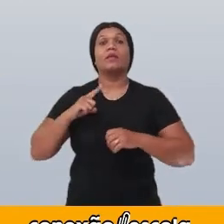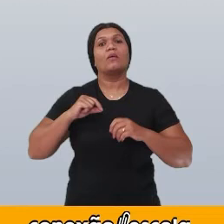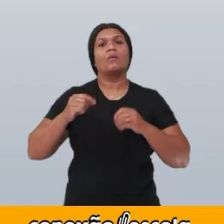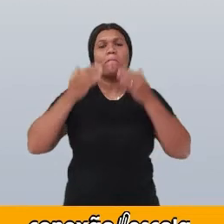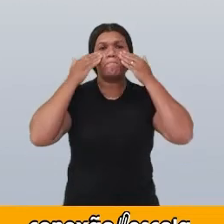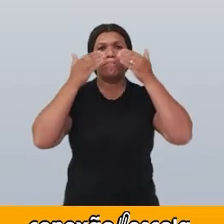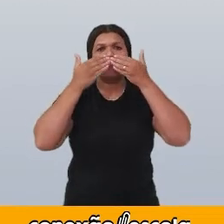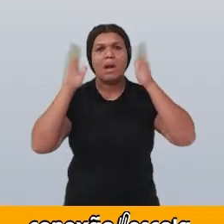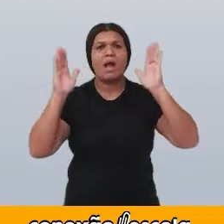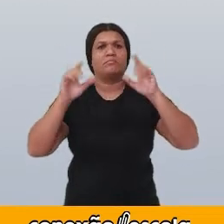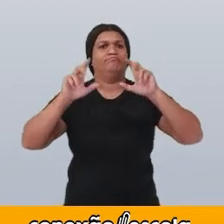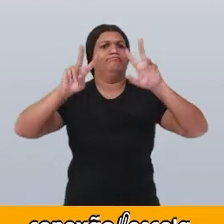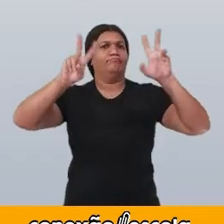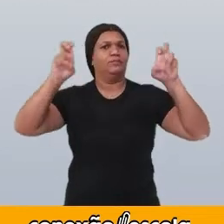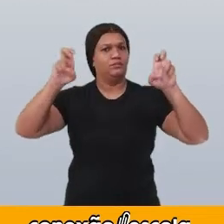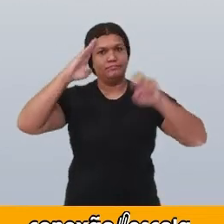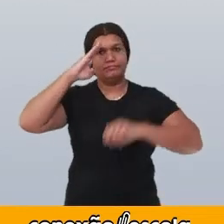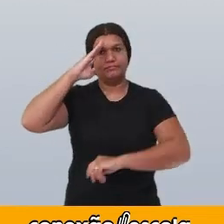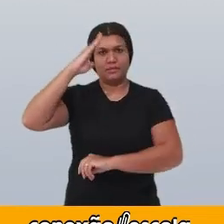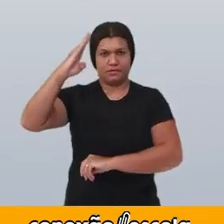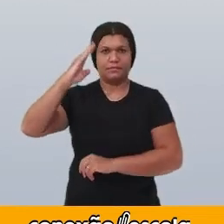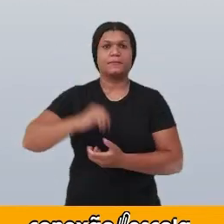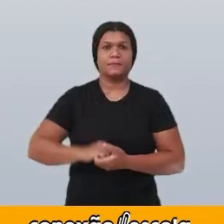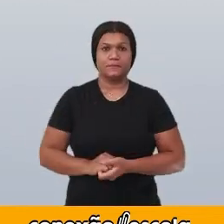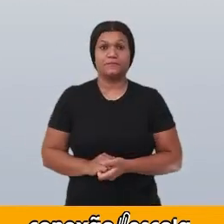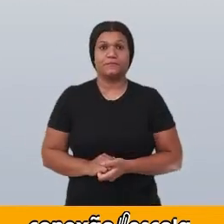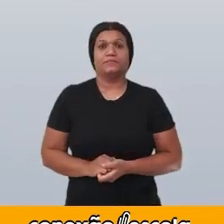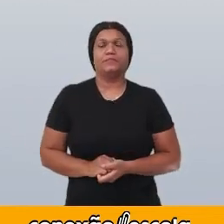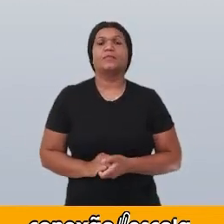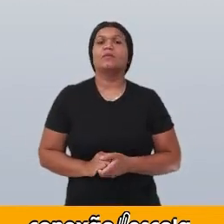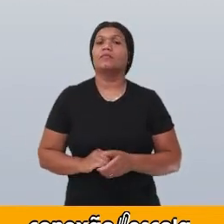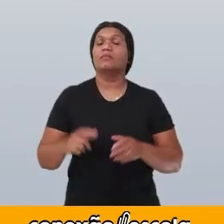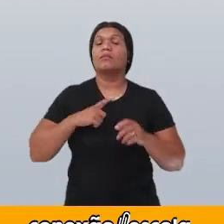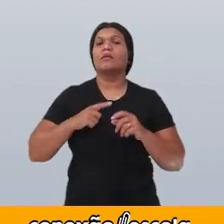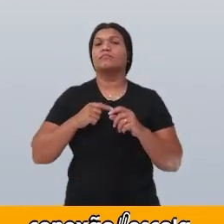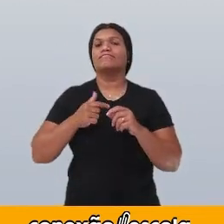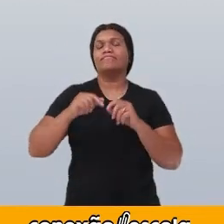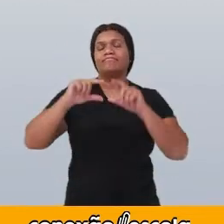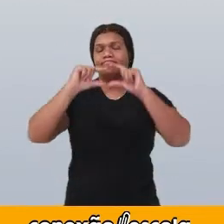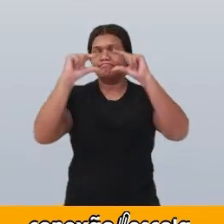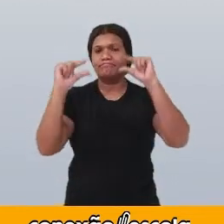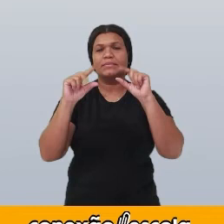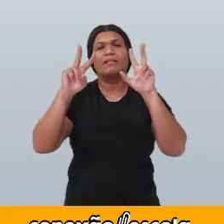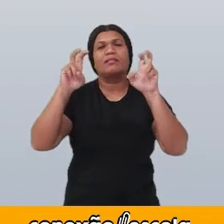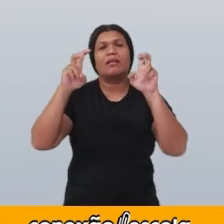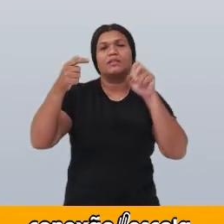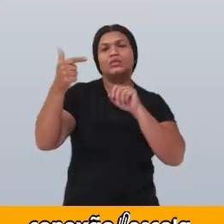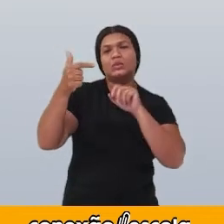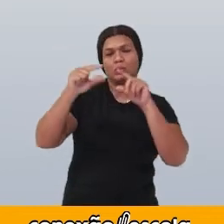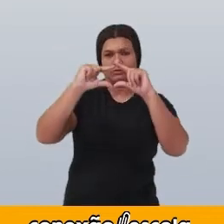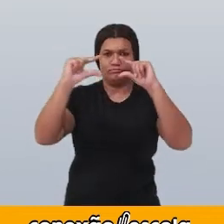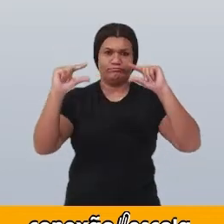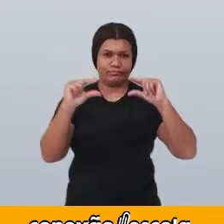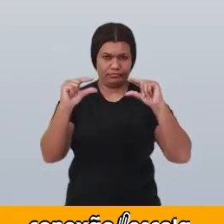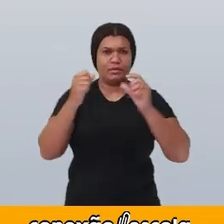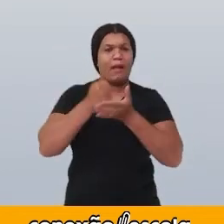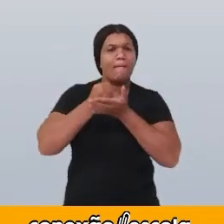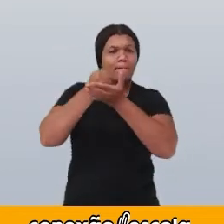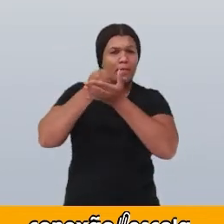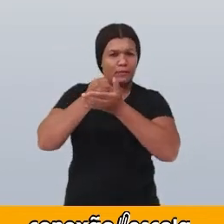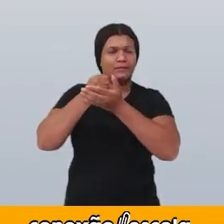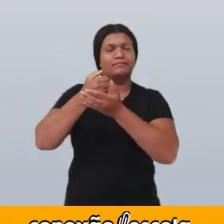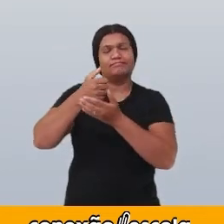manchete ou um título principal, o subtítulo, ou também chamado de título